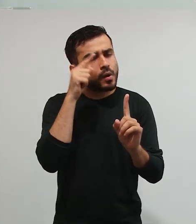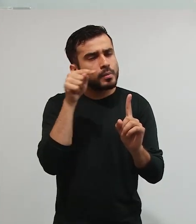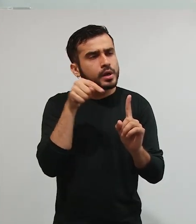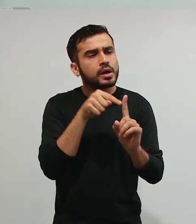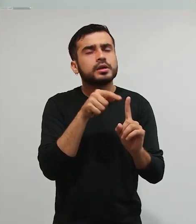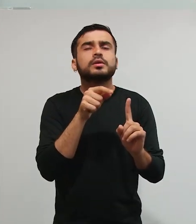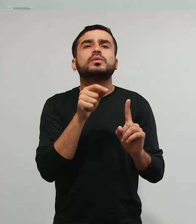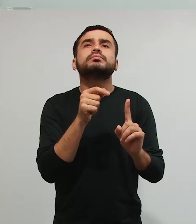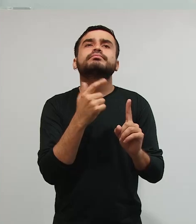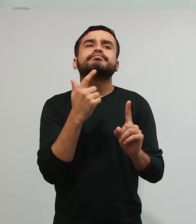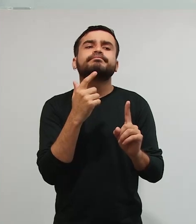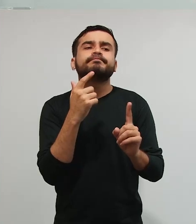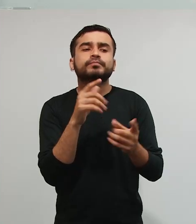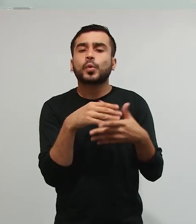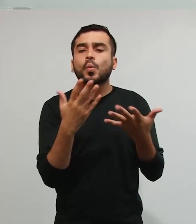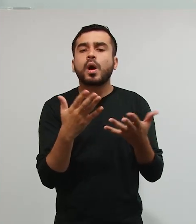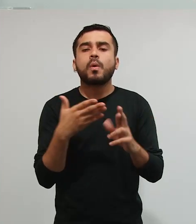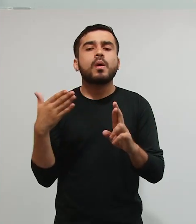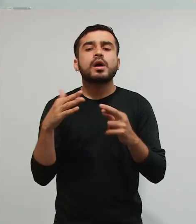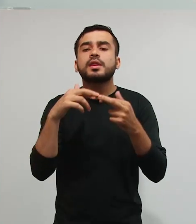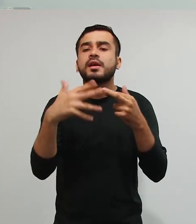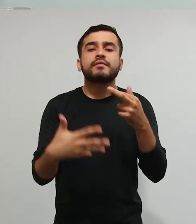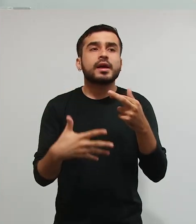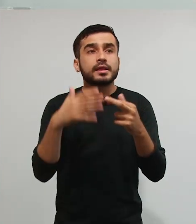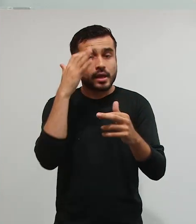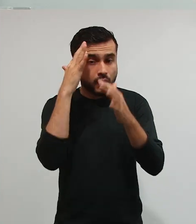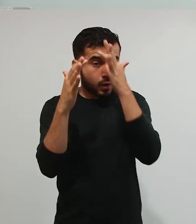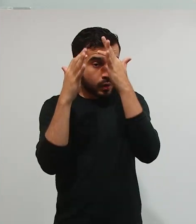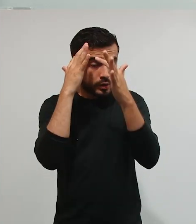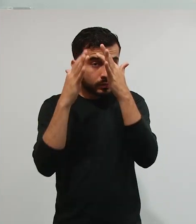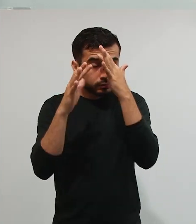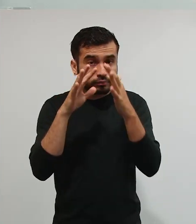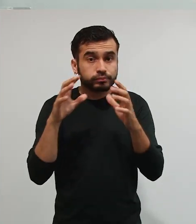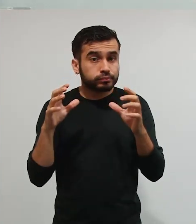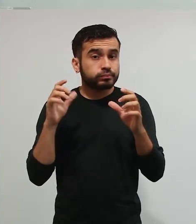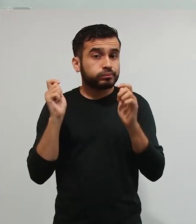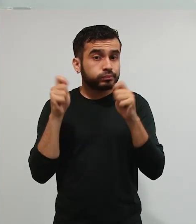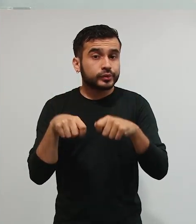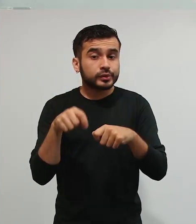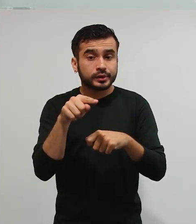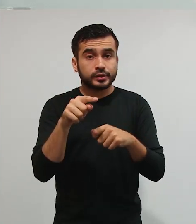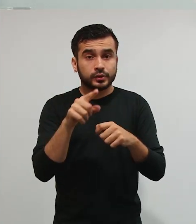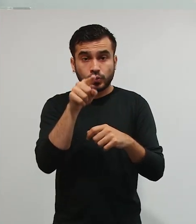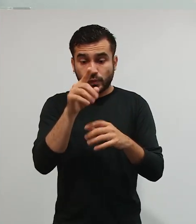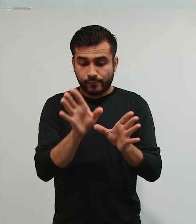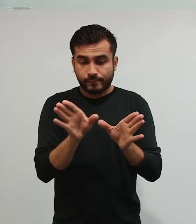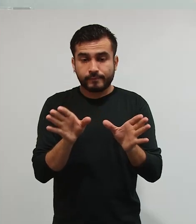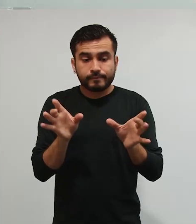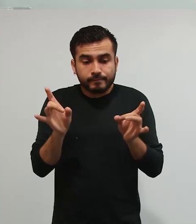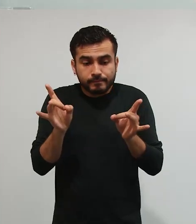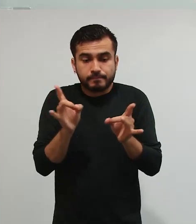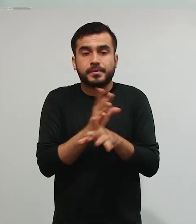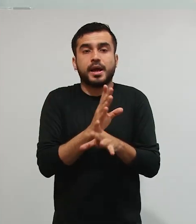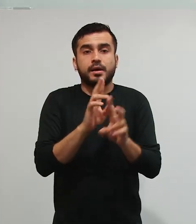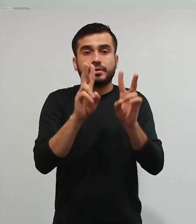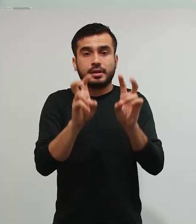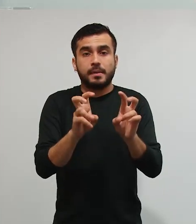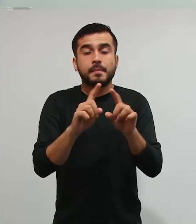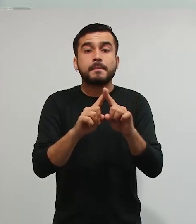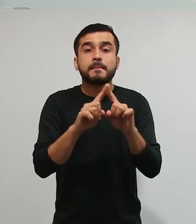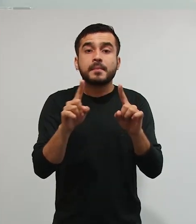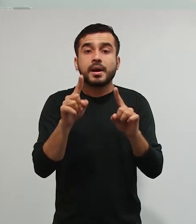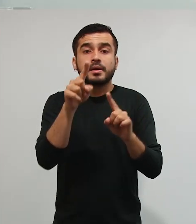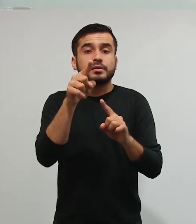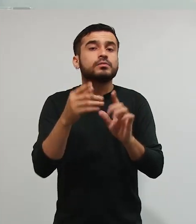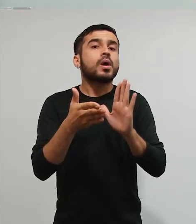você resgata o referencial teórico para fazer o fechamento da temática